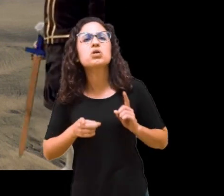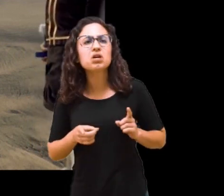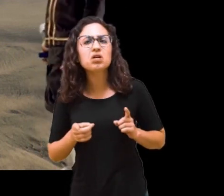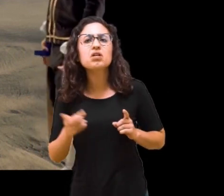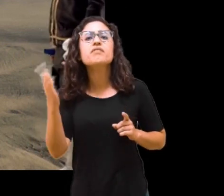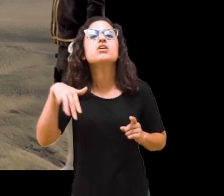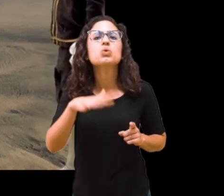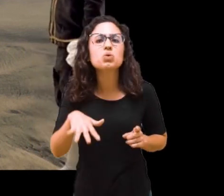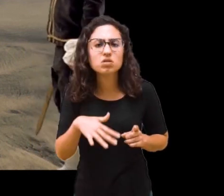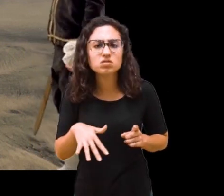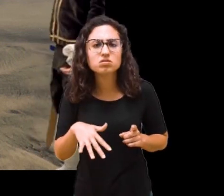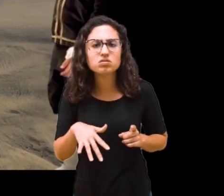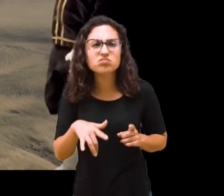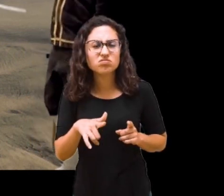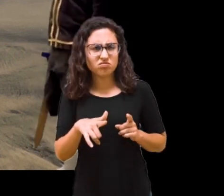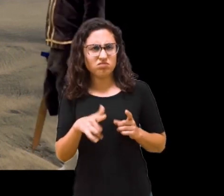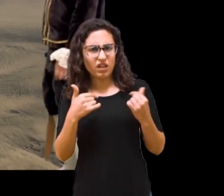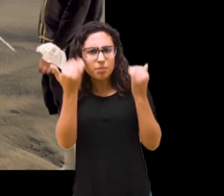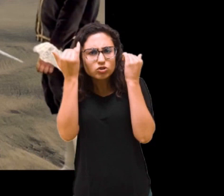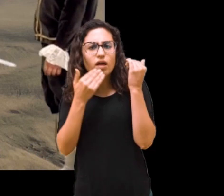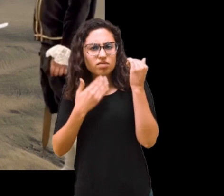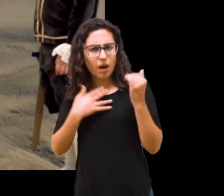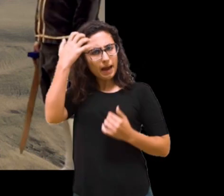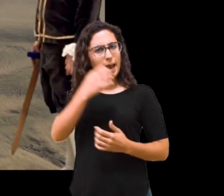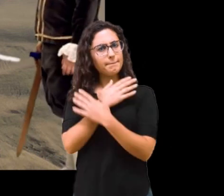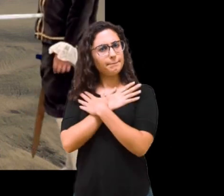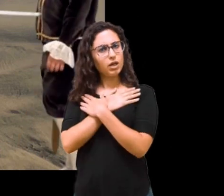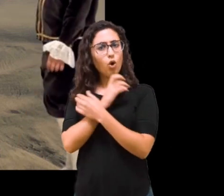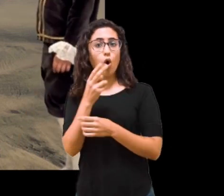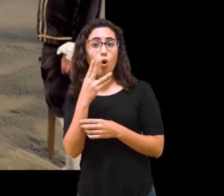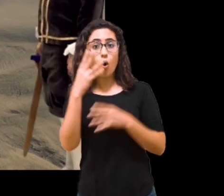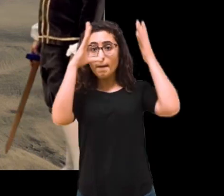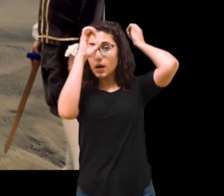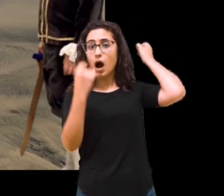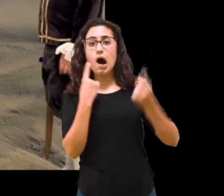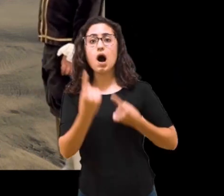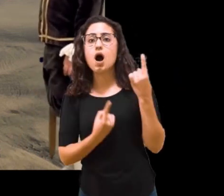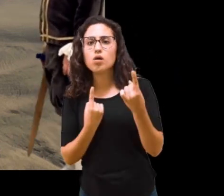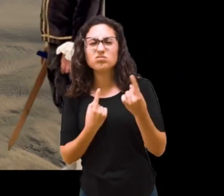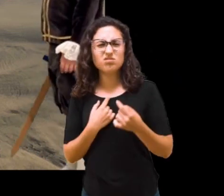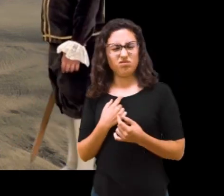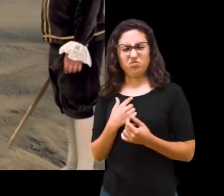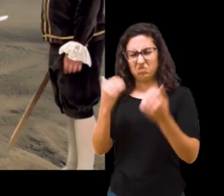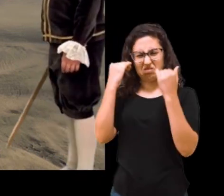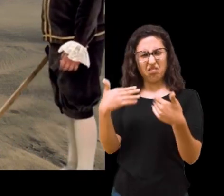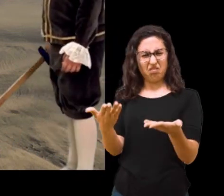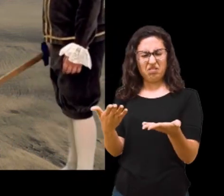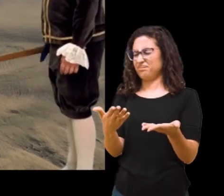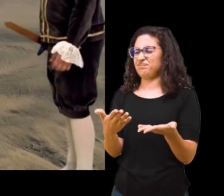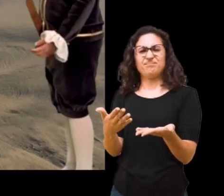do rei, meu amigo? Ou ilustre embaixador? Qual mensagem nem qualquer carapuça? Quero os teus tesouros. Depressa, toca a